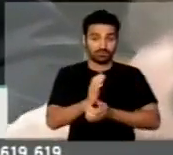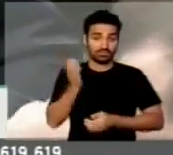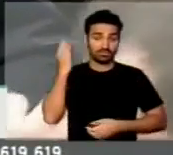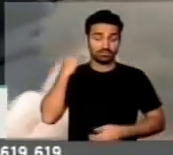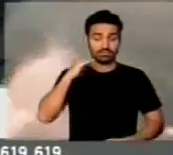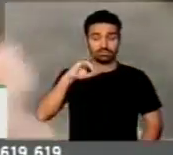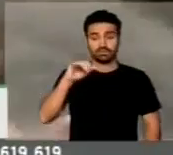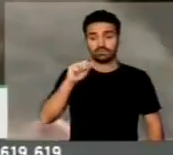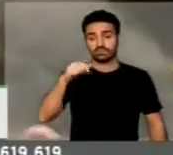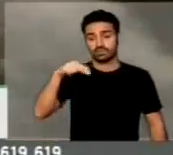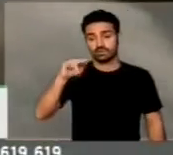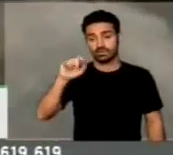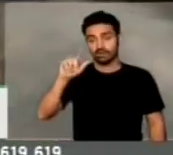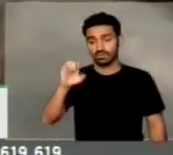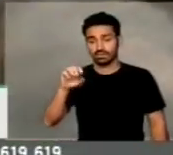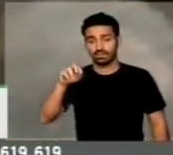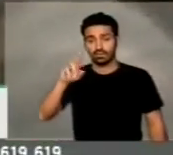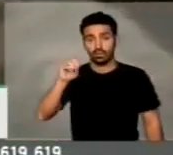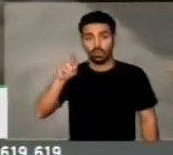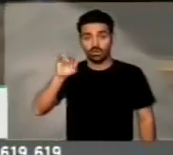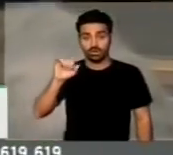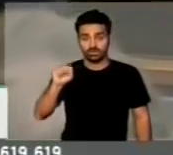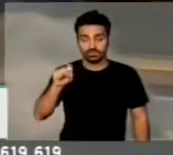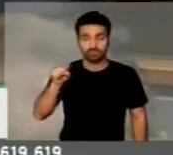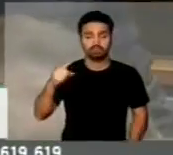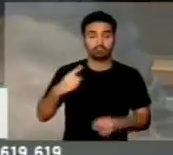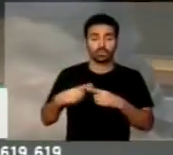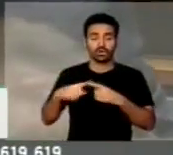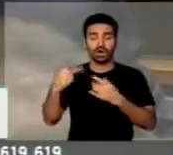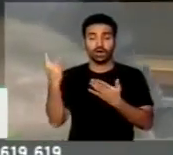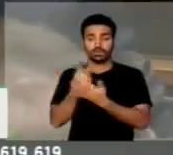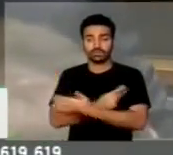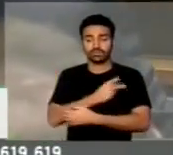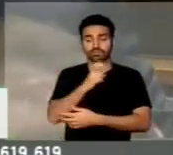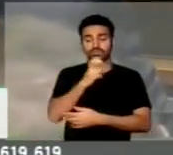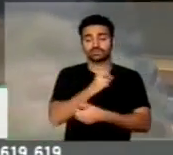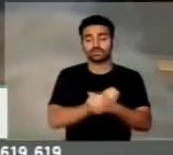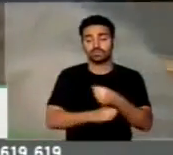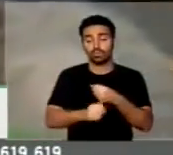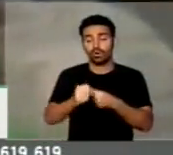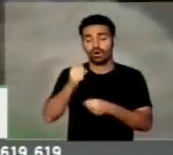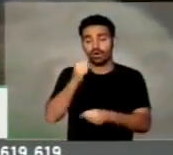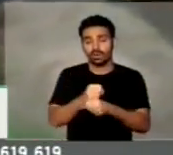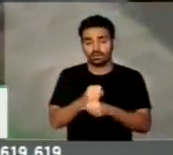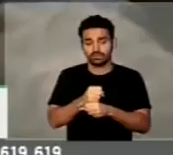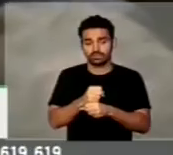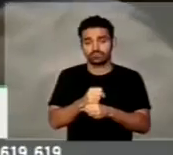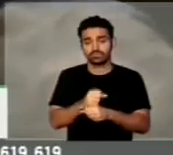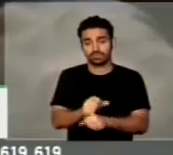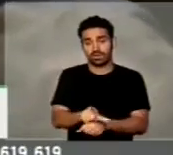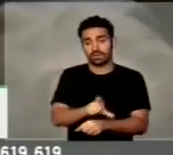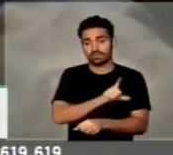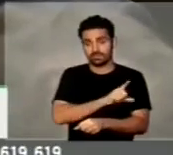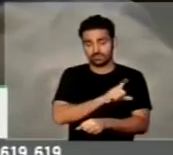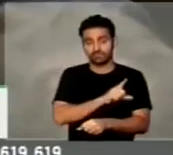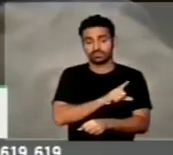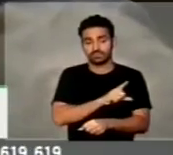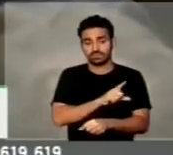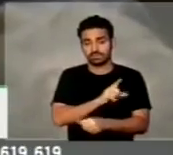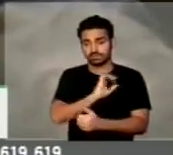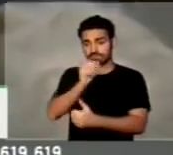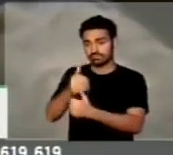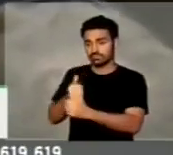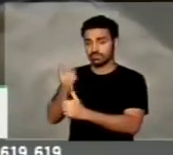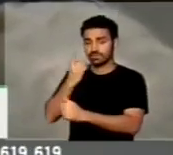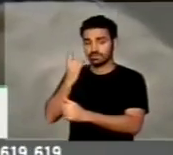Jaqueline Roriz, onde os fatos aconteceram 5 anos antes da conquista do